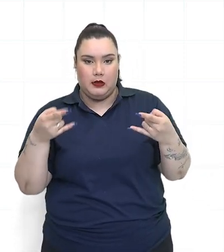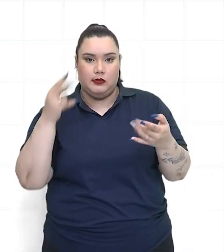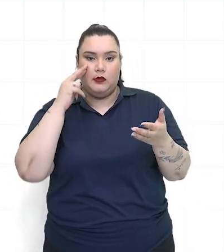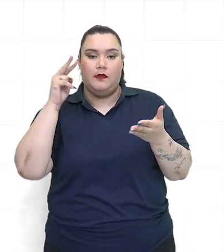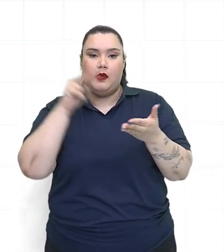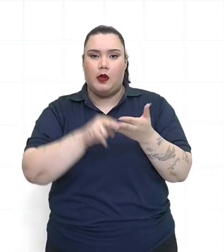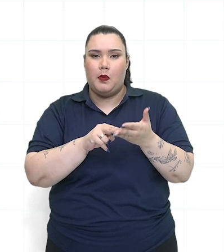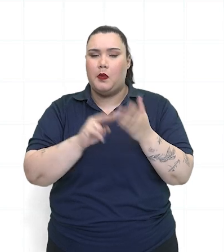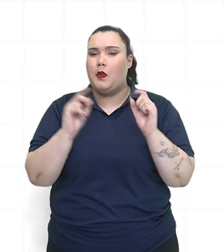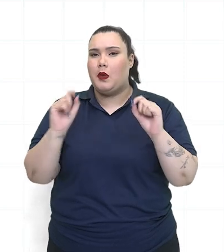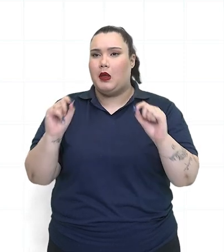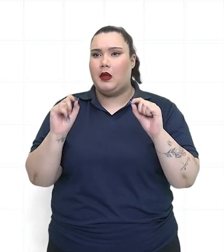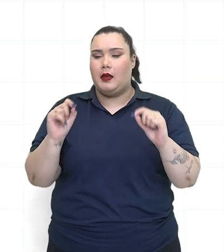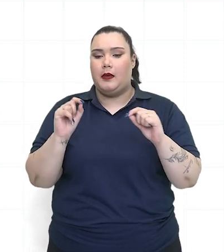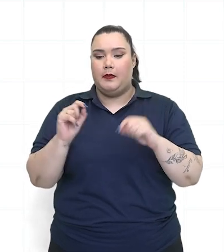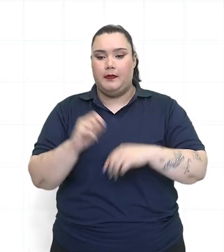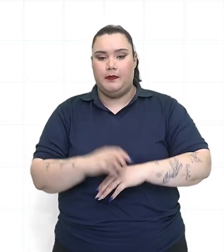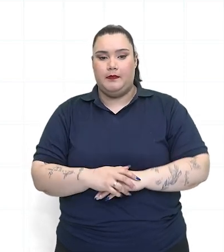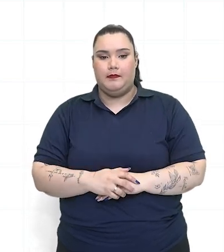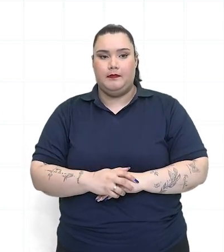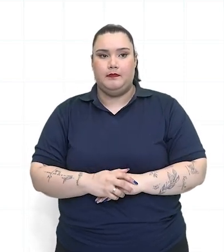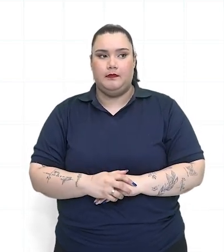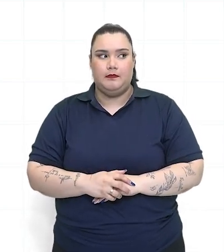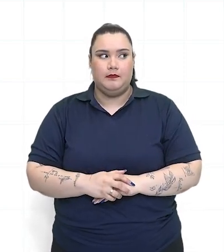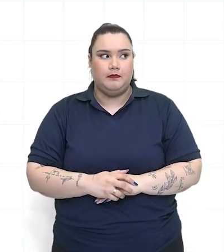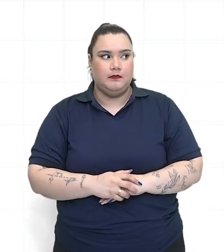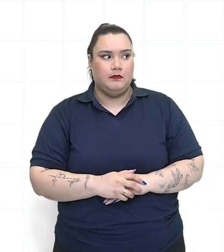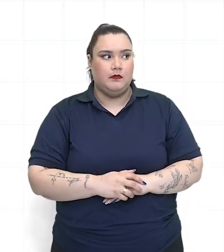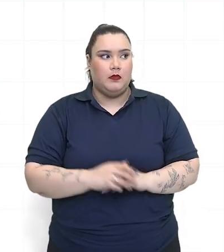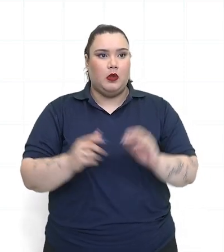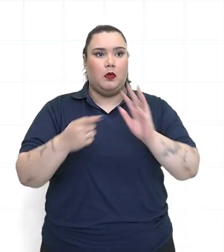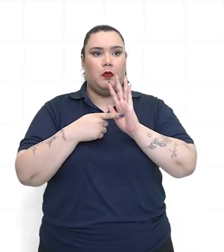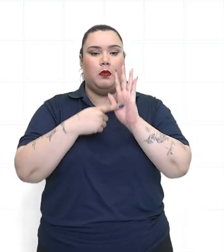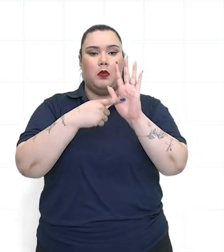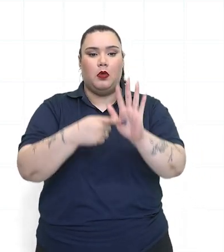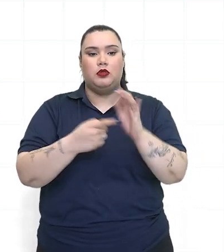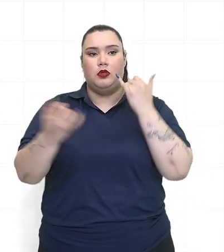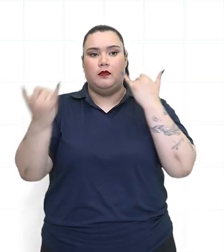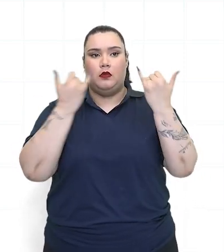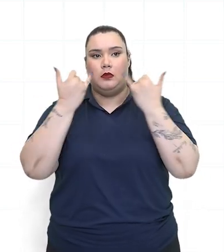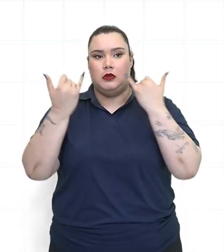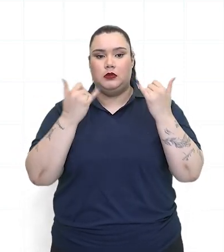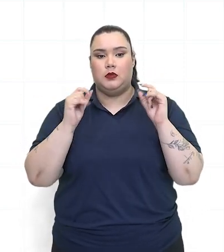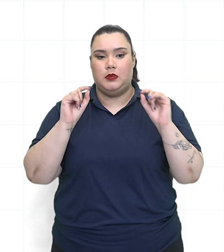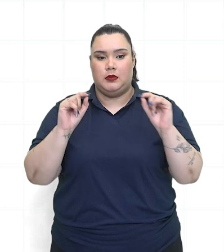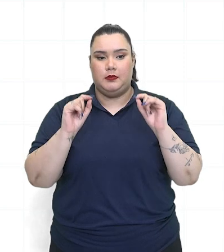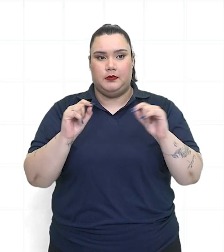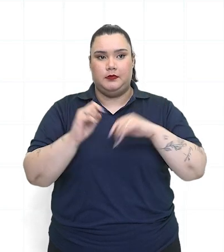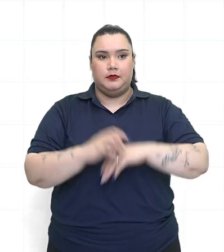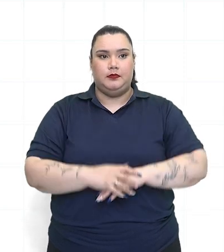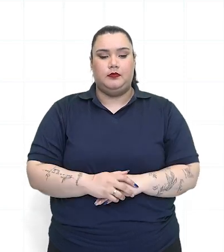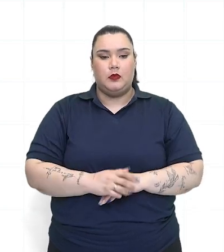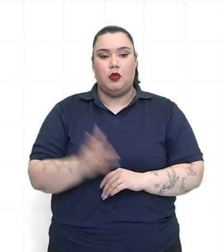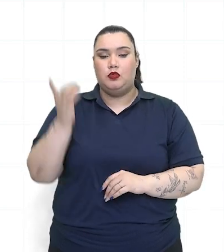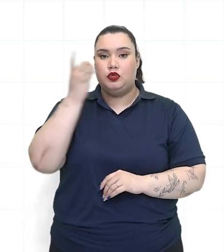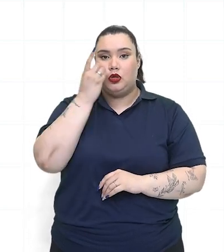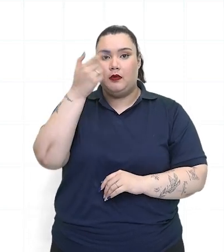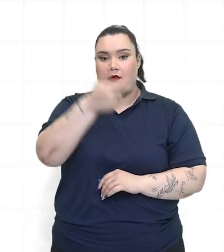notei que ele que traz a seguinte informação. A data é o